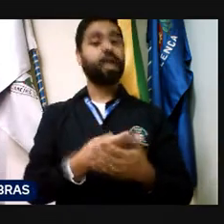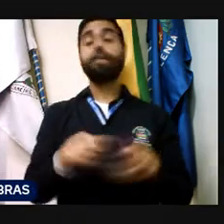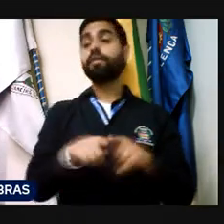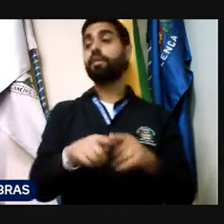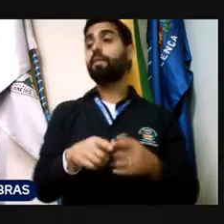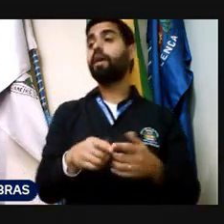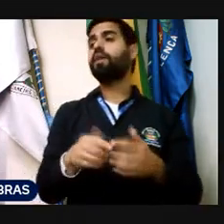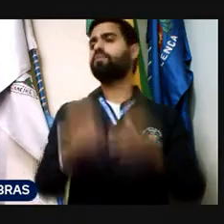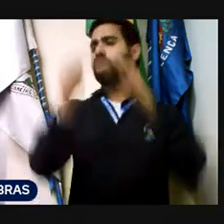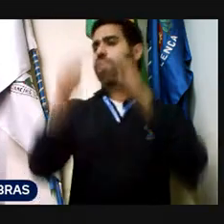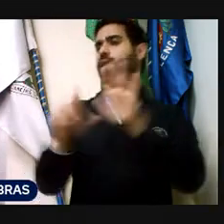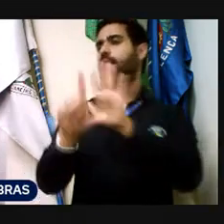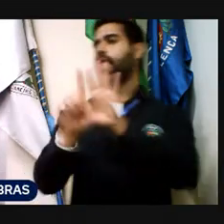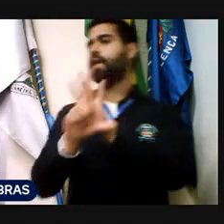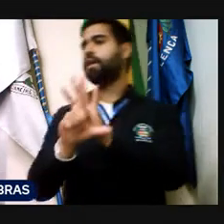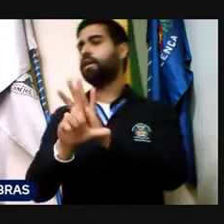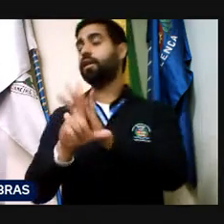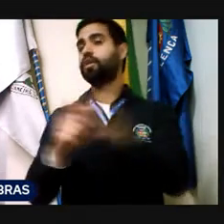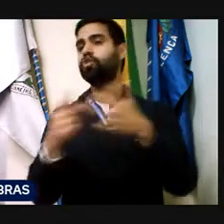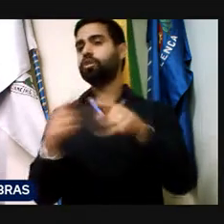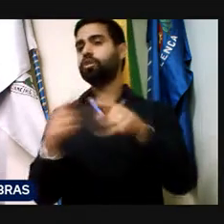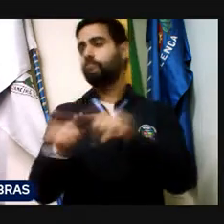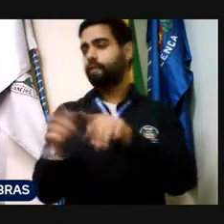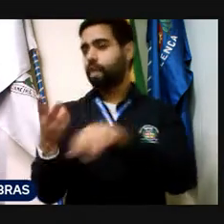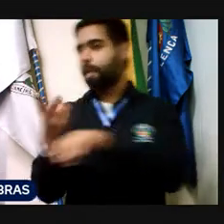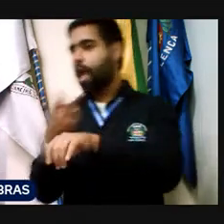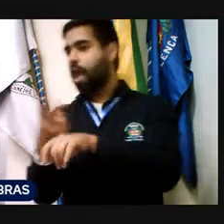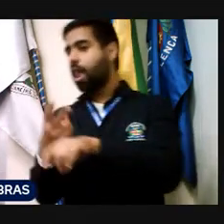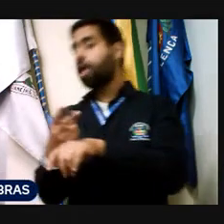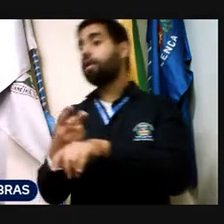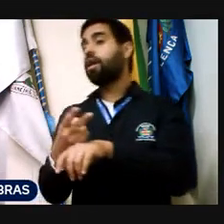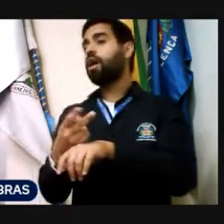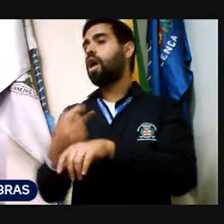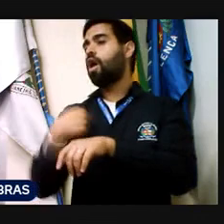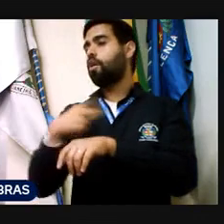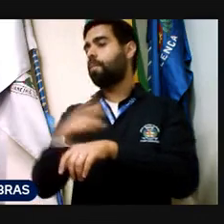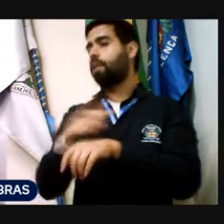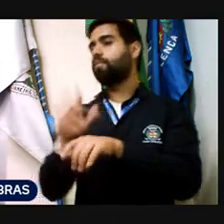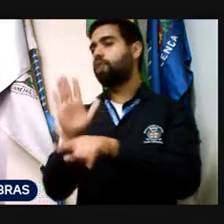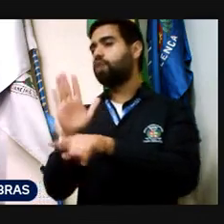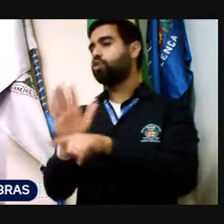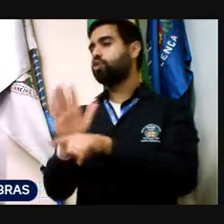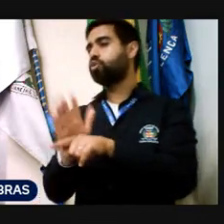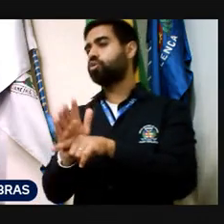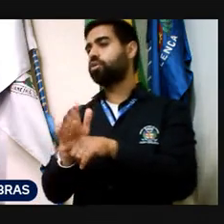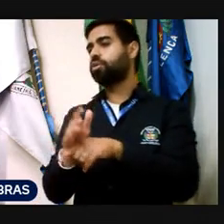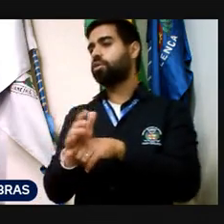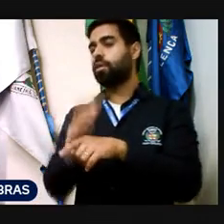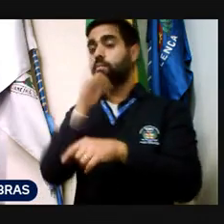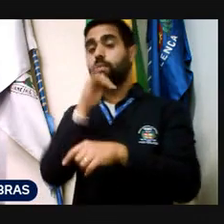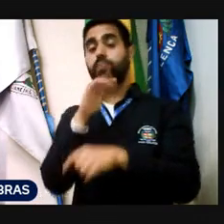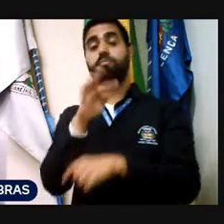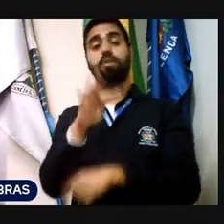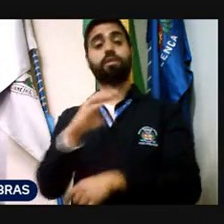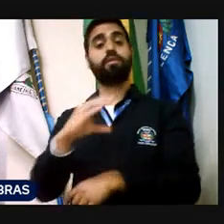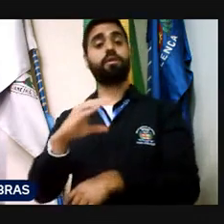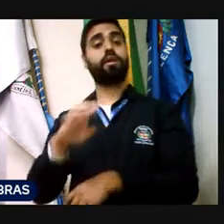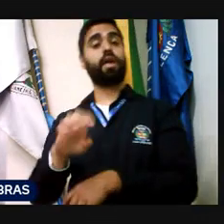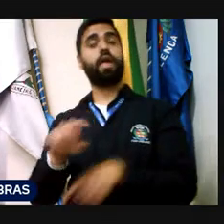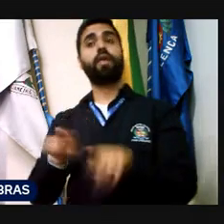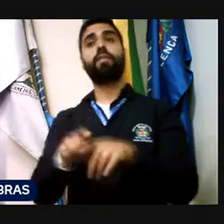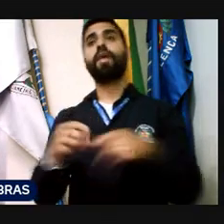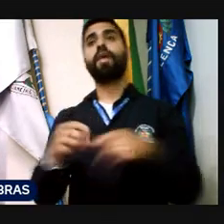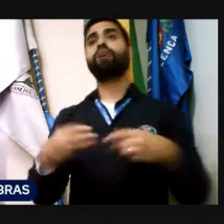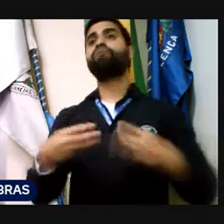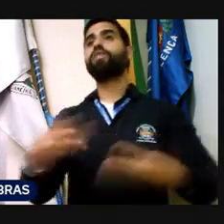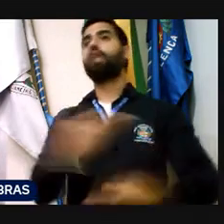irregularidades, as medidas pertinentes serão buscadas por vias próprias com auxílio dos órgãos Tribunal de Contas do Estado e